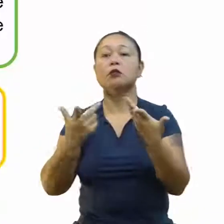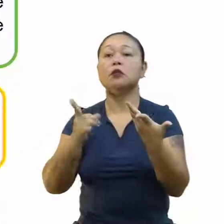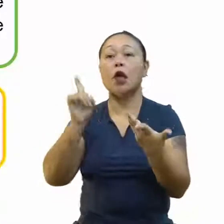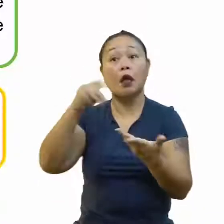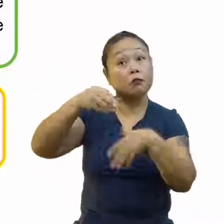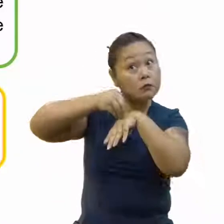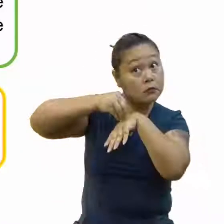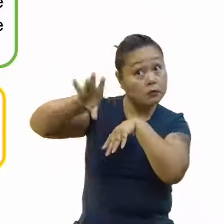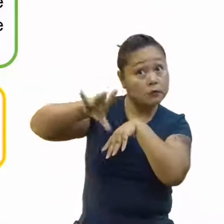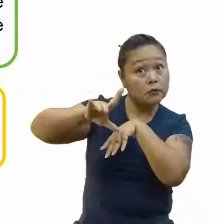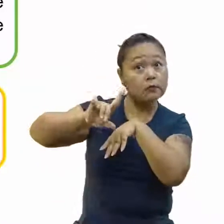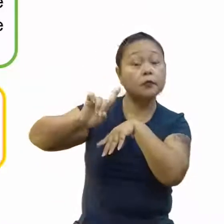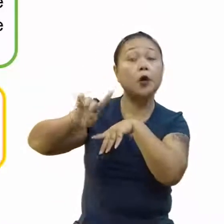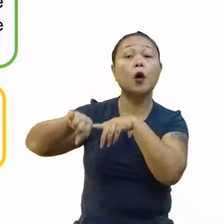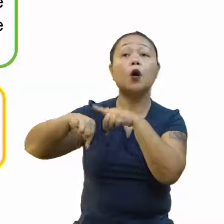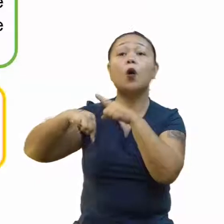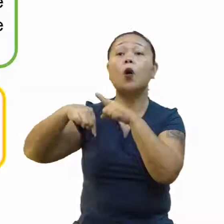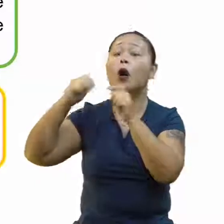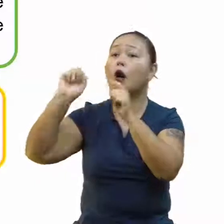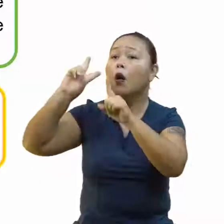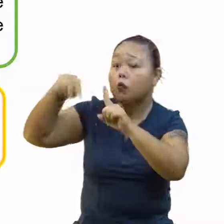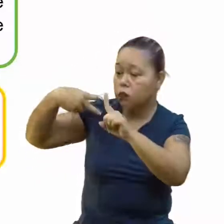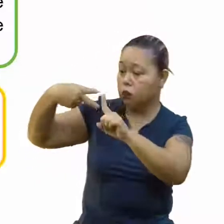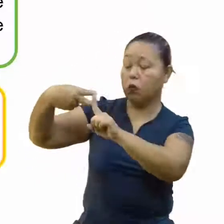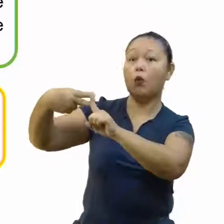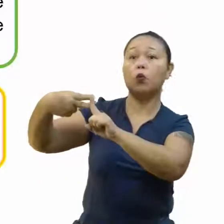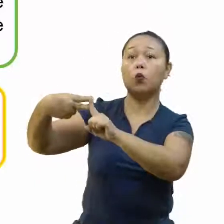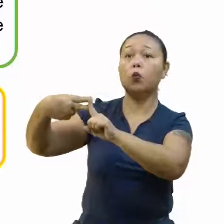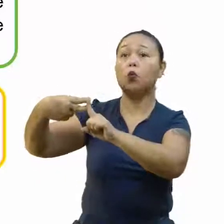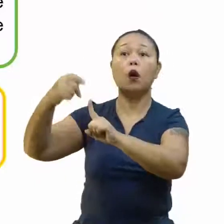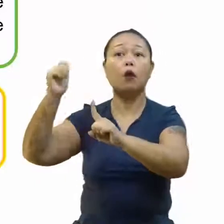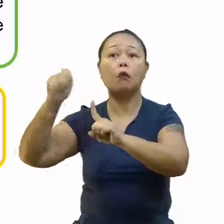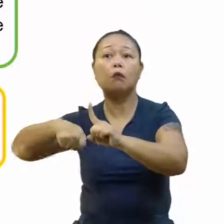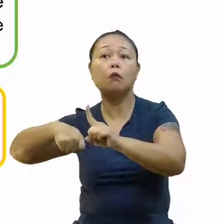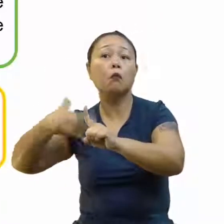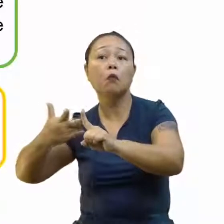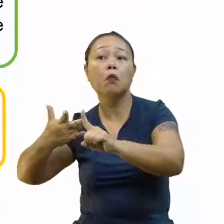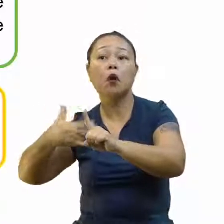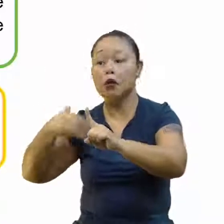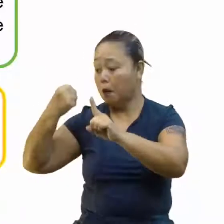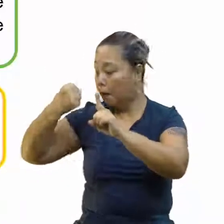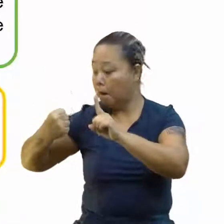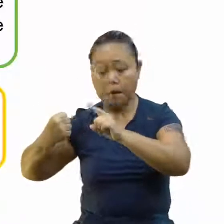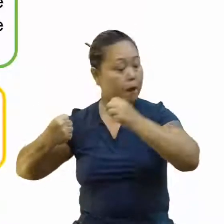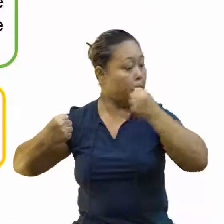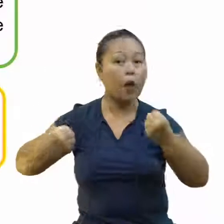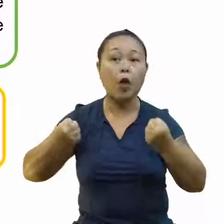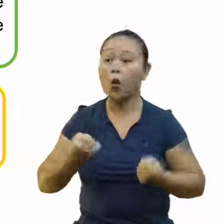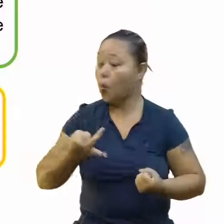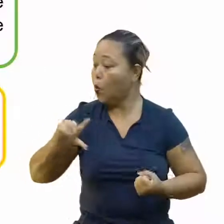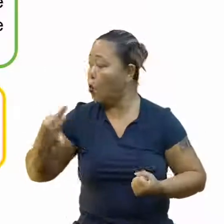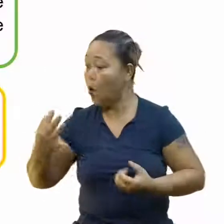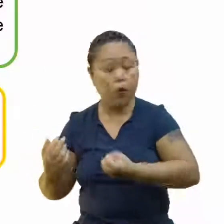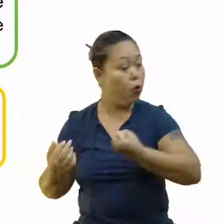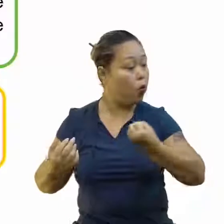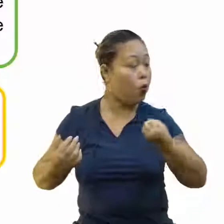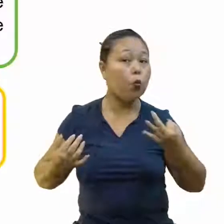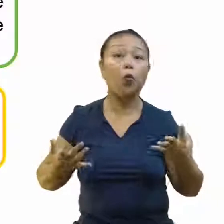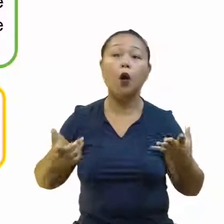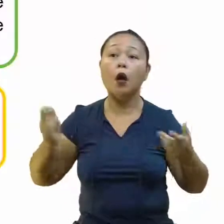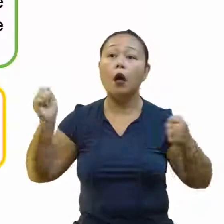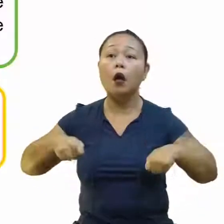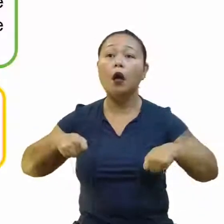dica. Você vai aumentar a carga quando? Se o peso ou o número de séries, quando